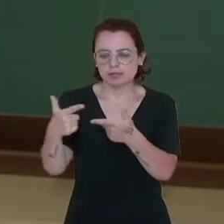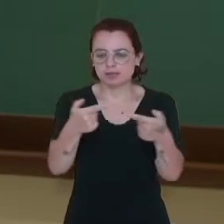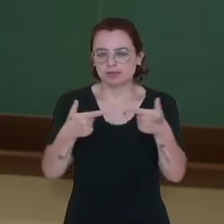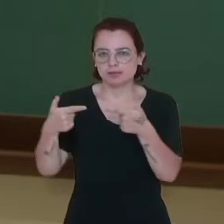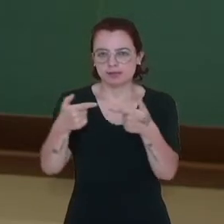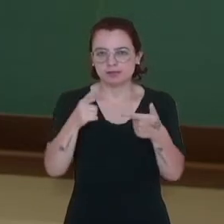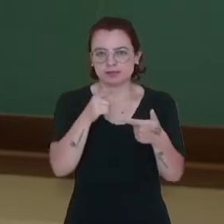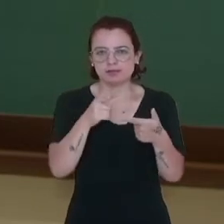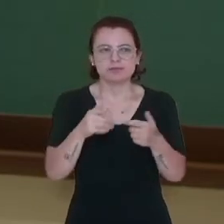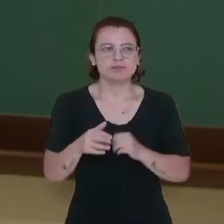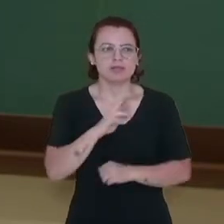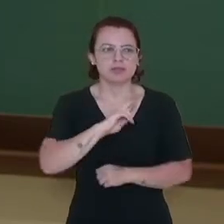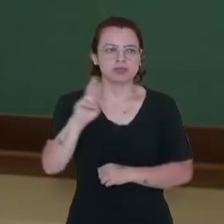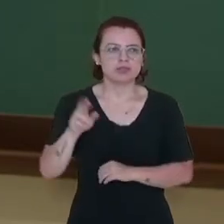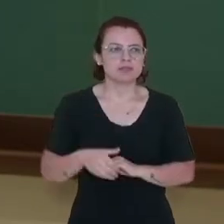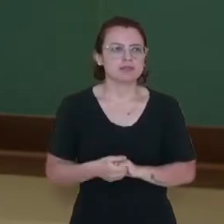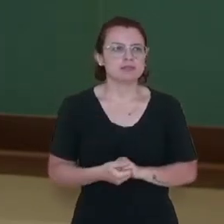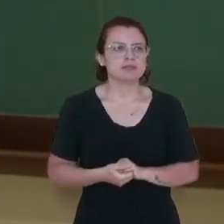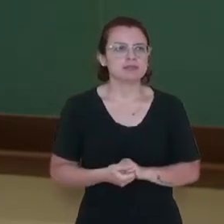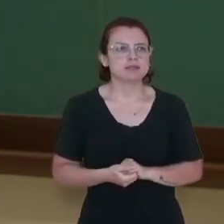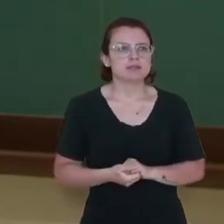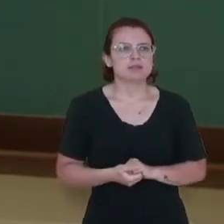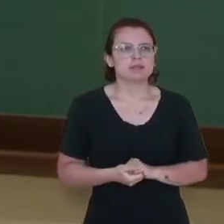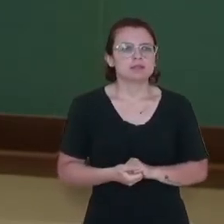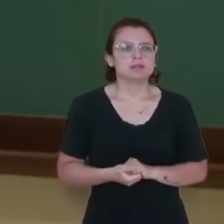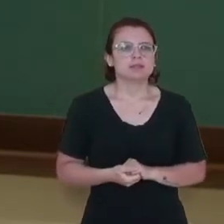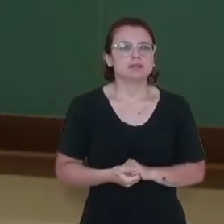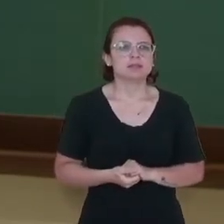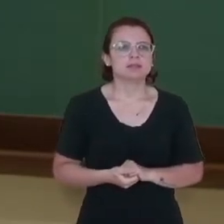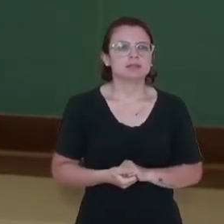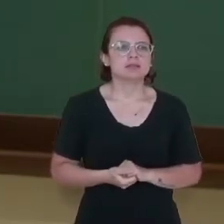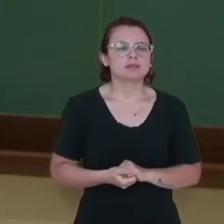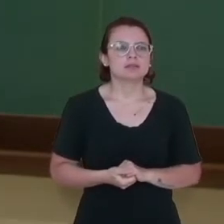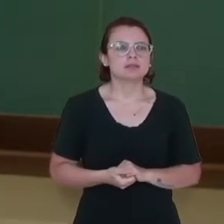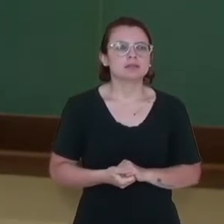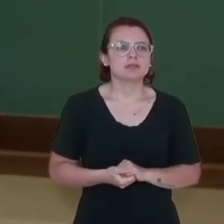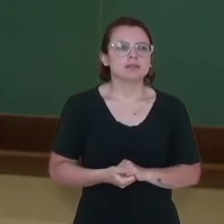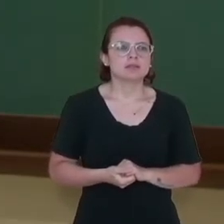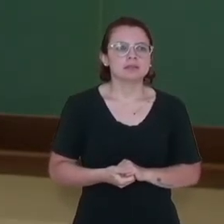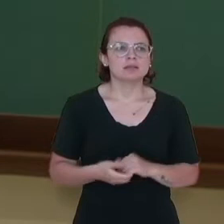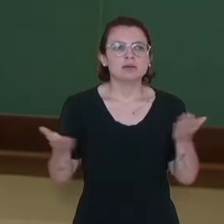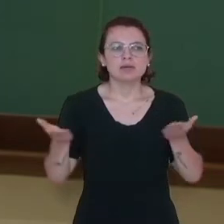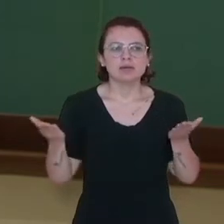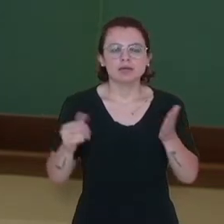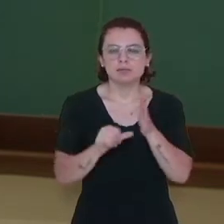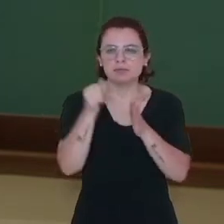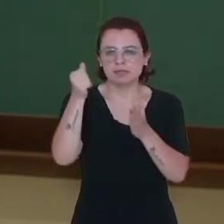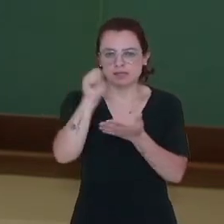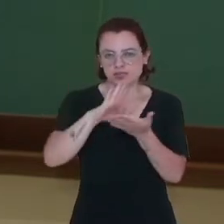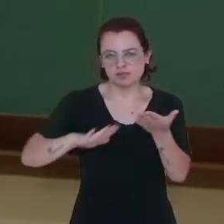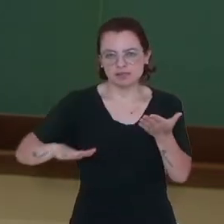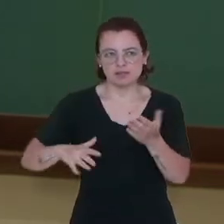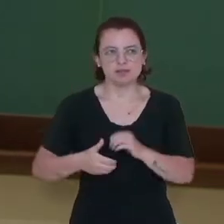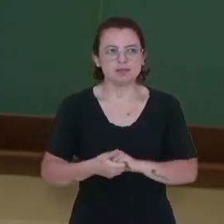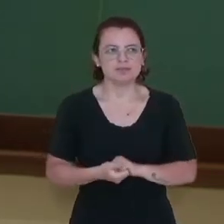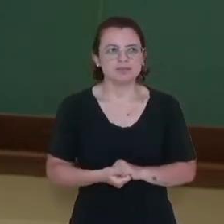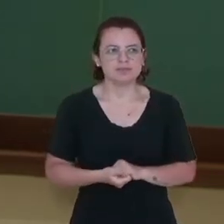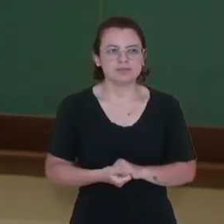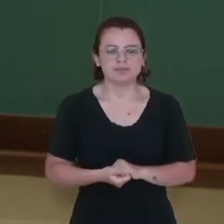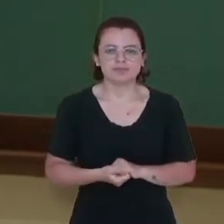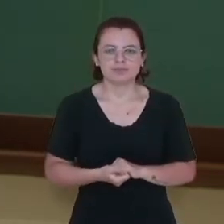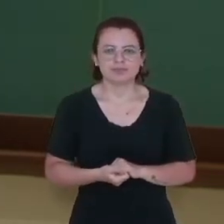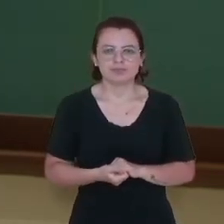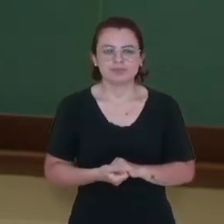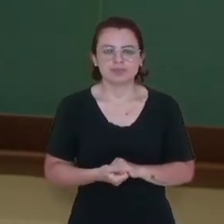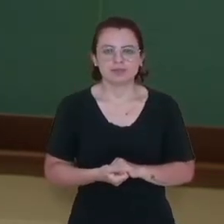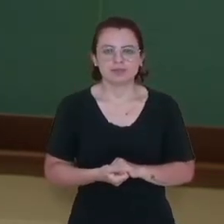parte do continente africano, tá bom? Muito bem. Vamos então para a nossa primeira atividade. Então,